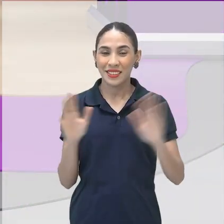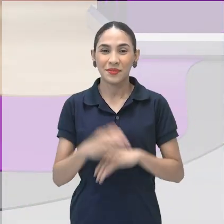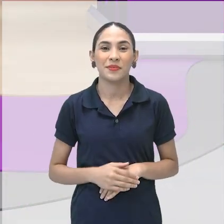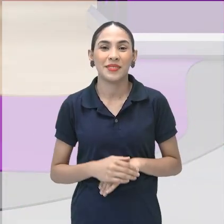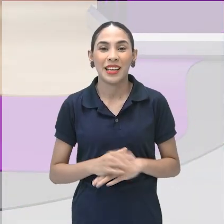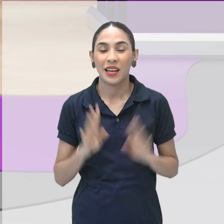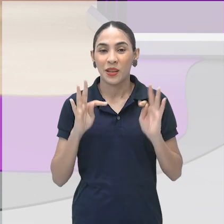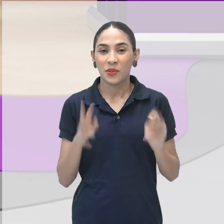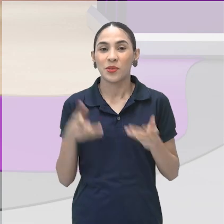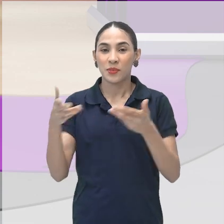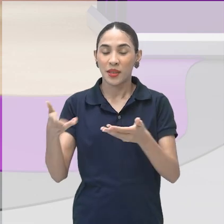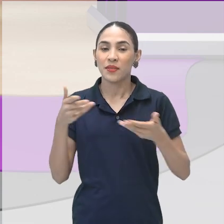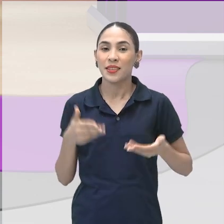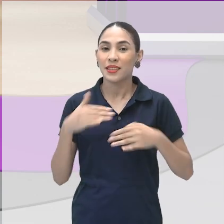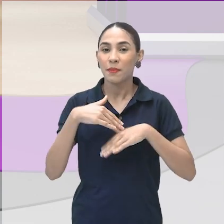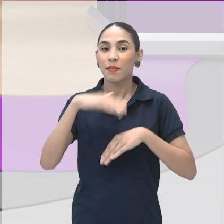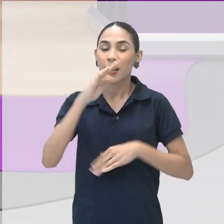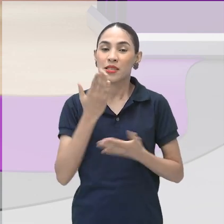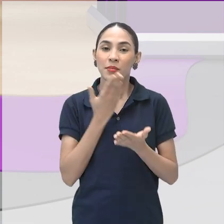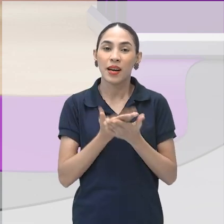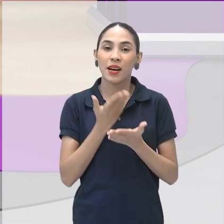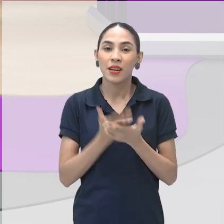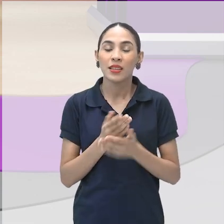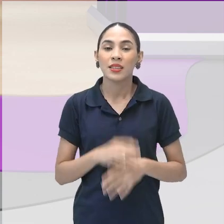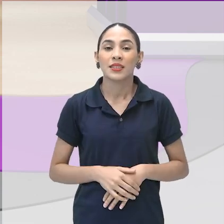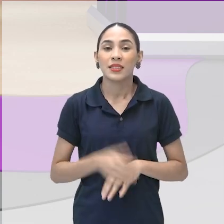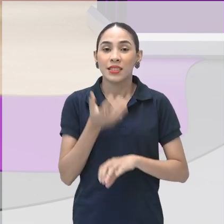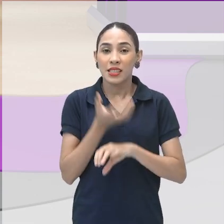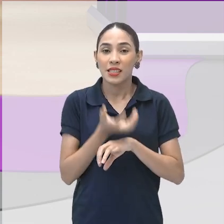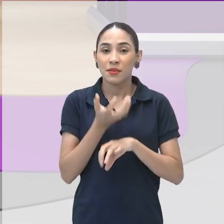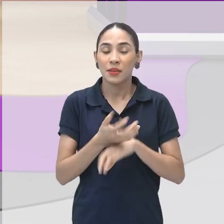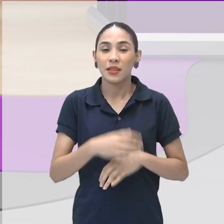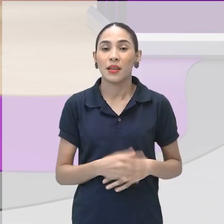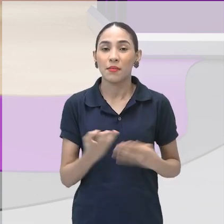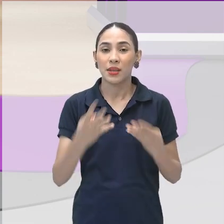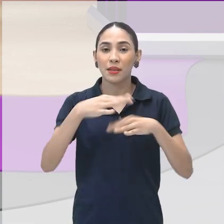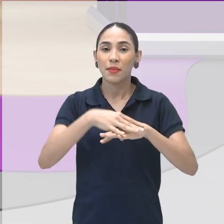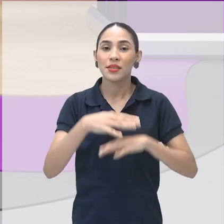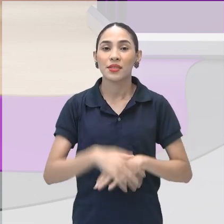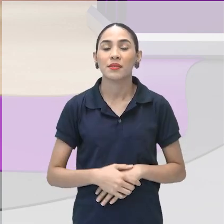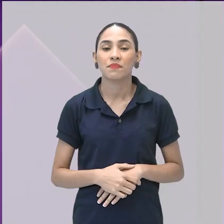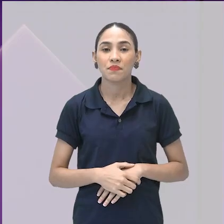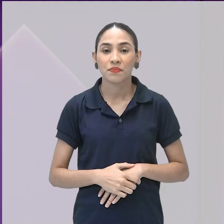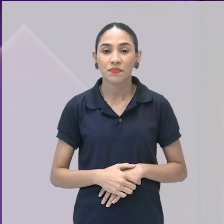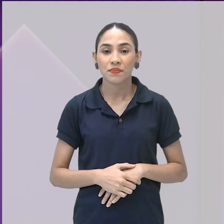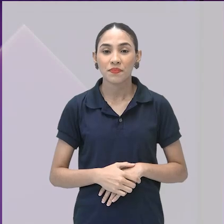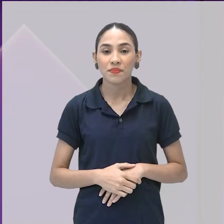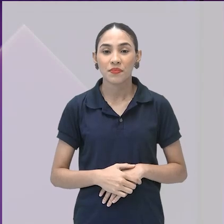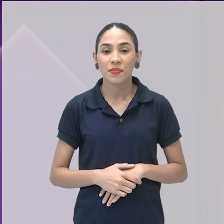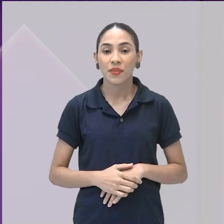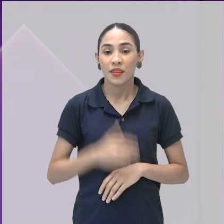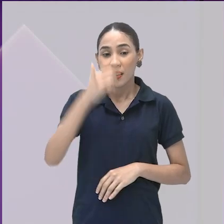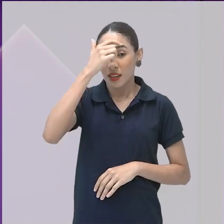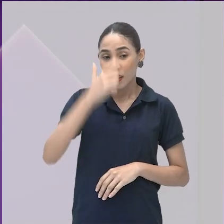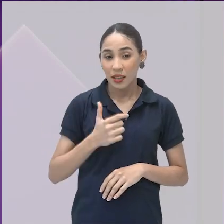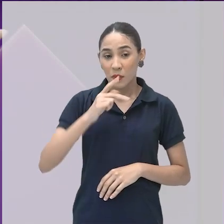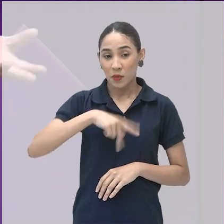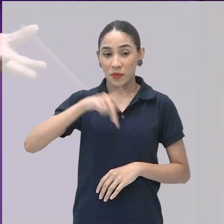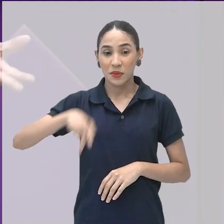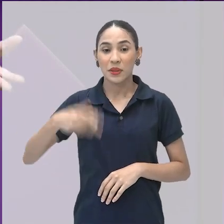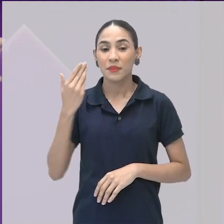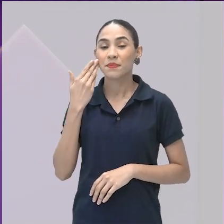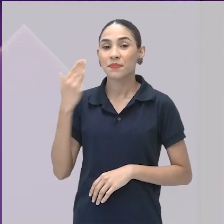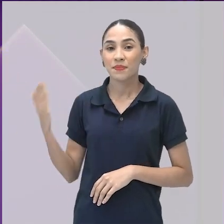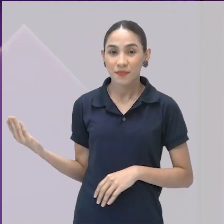Olá, sejam todos bem-vindos a mais uma aula do componente de matemática. Eu sou a professora